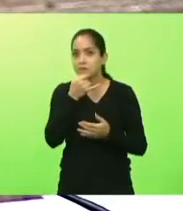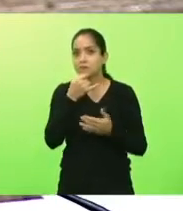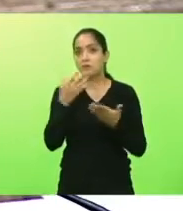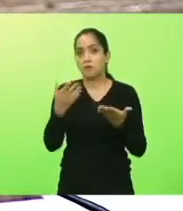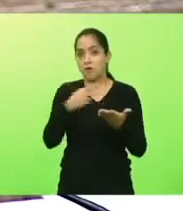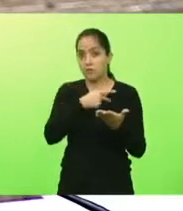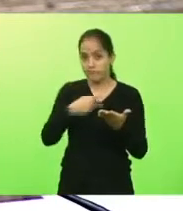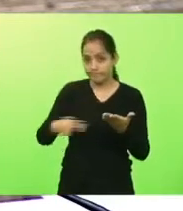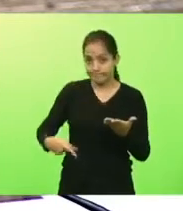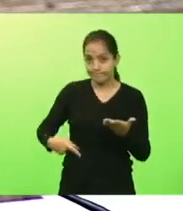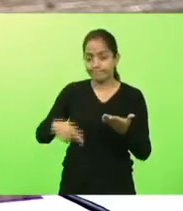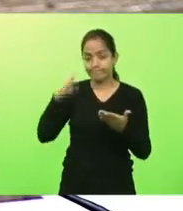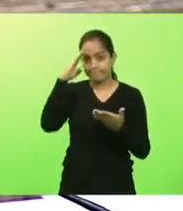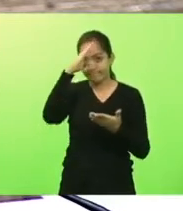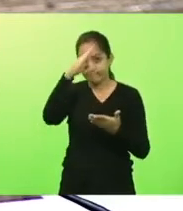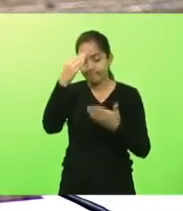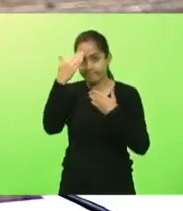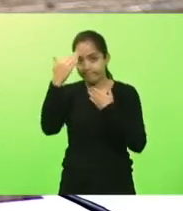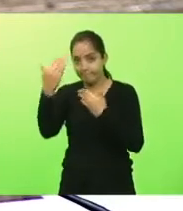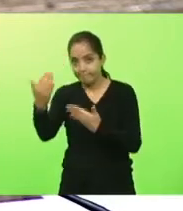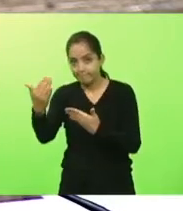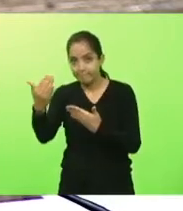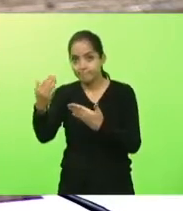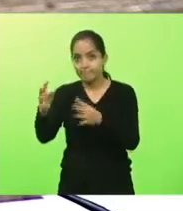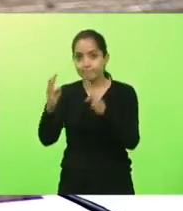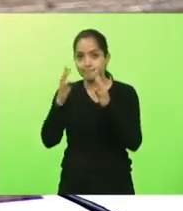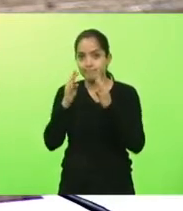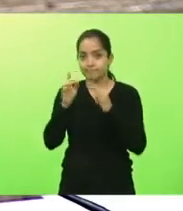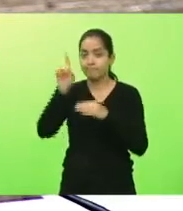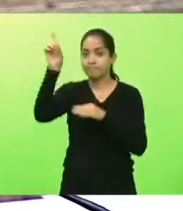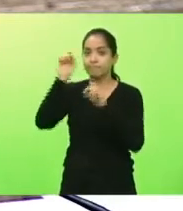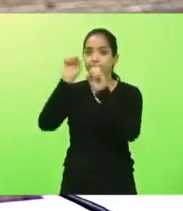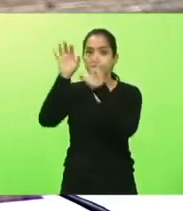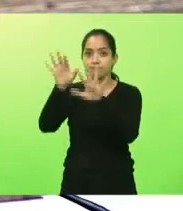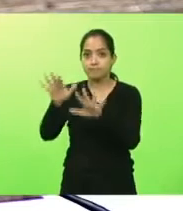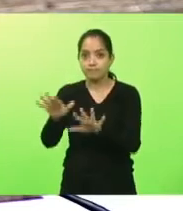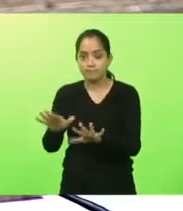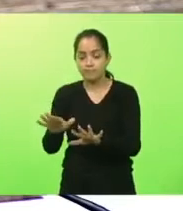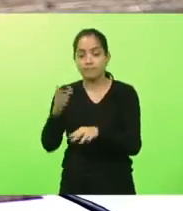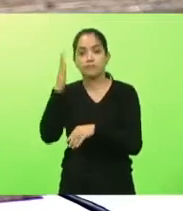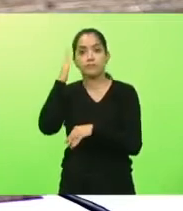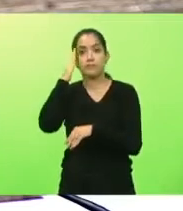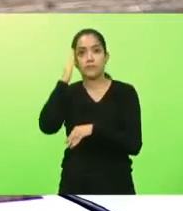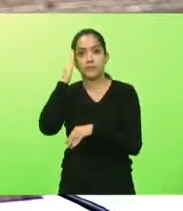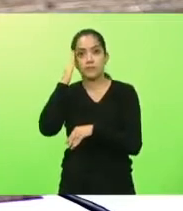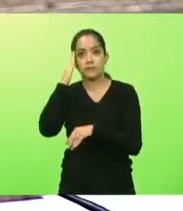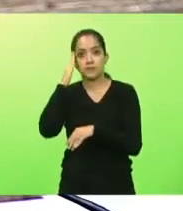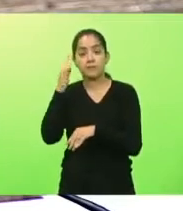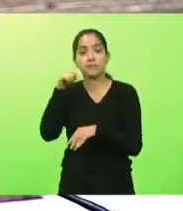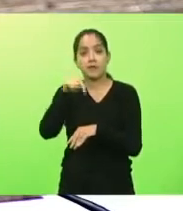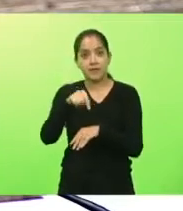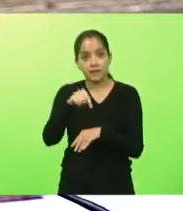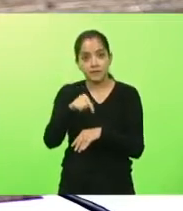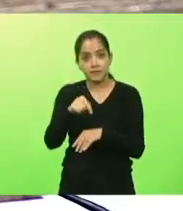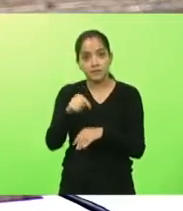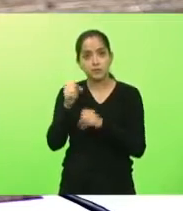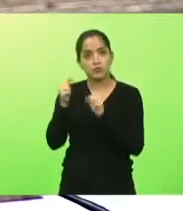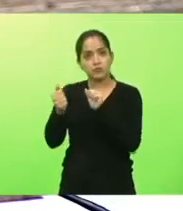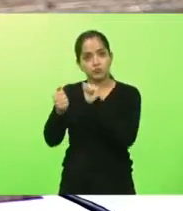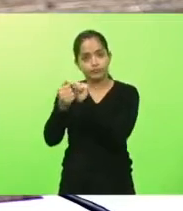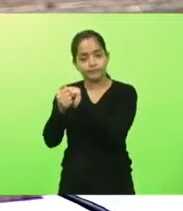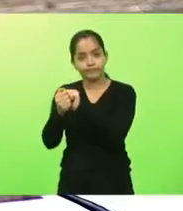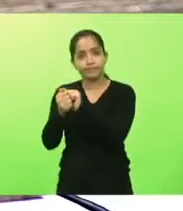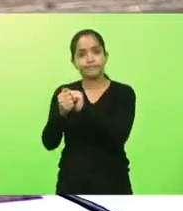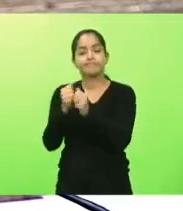catarinenses agradecem a atenção, que Deus continue te abençoando e sabe que aqui tu tens um guerreiro junto contigo. Forte